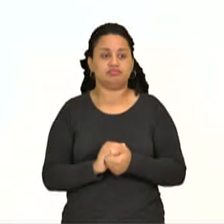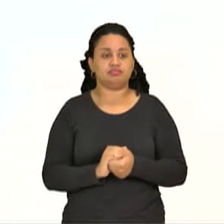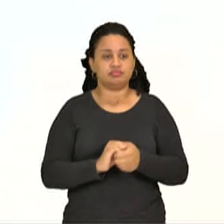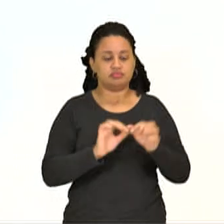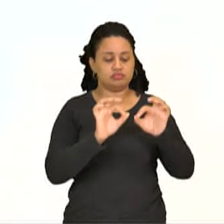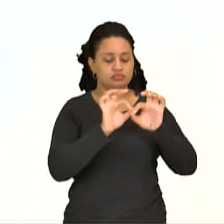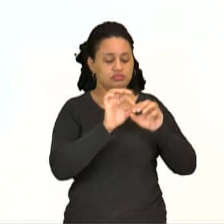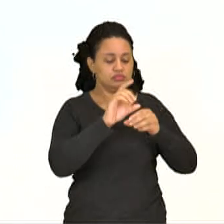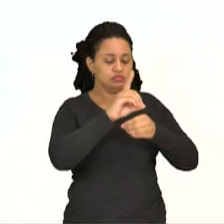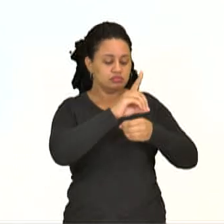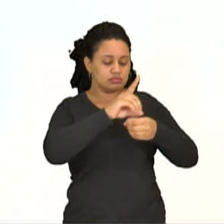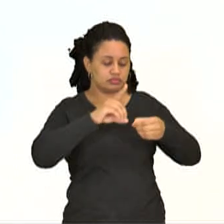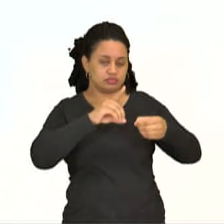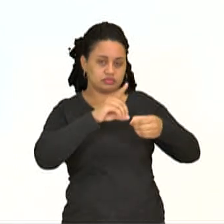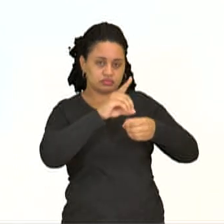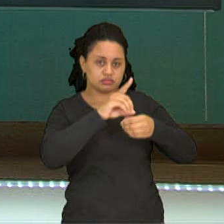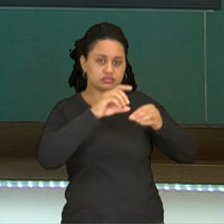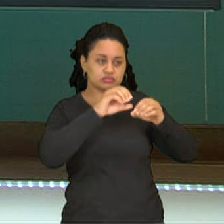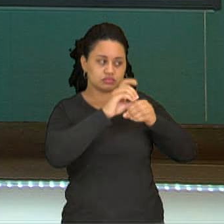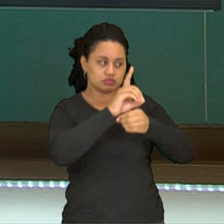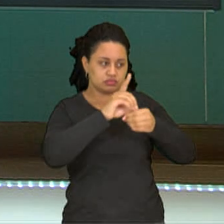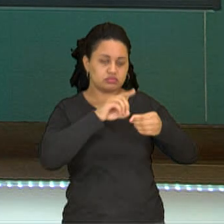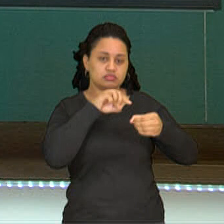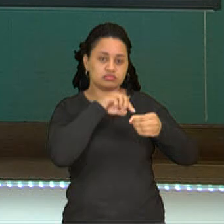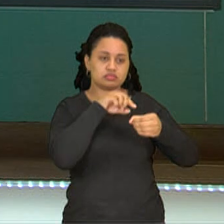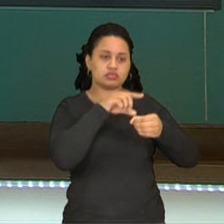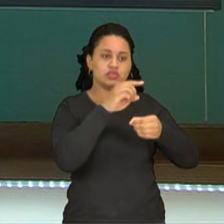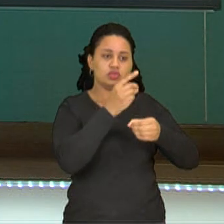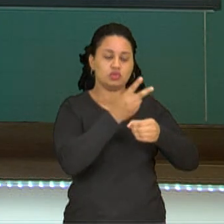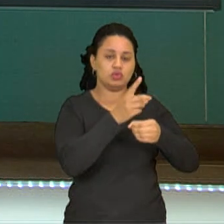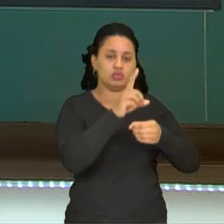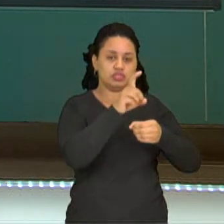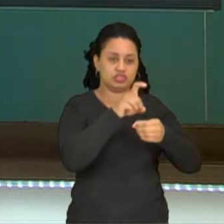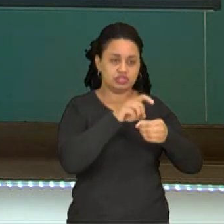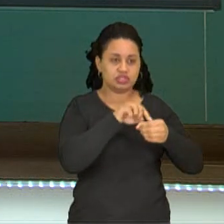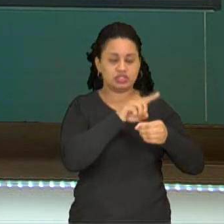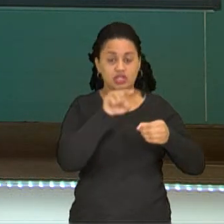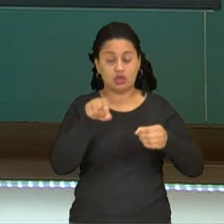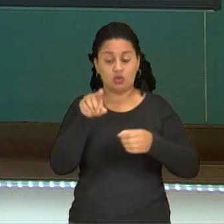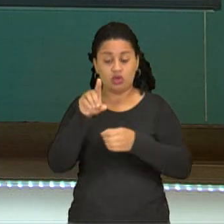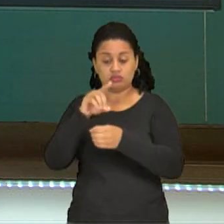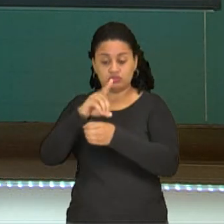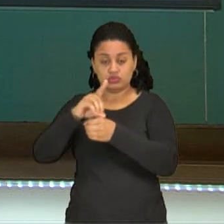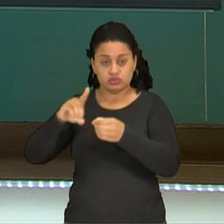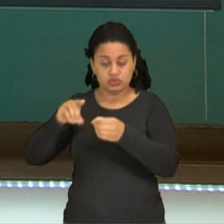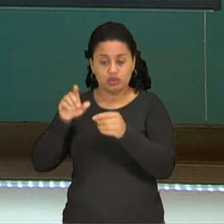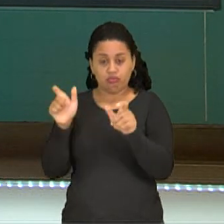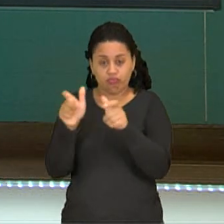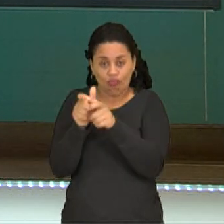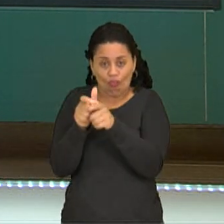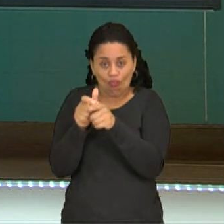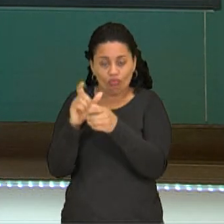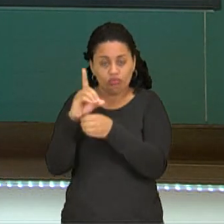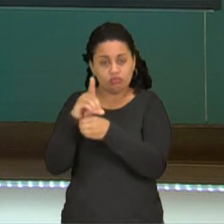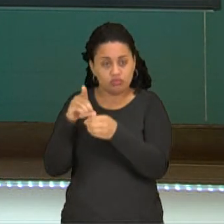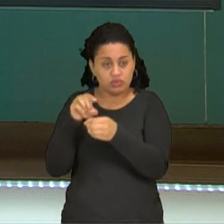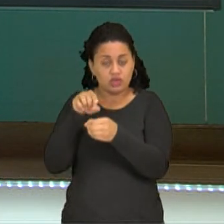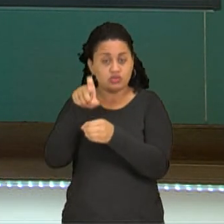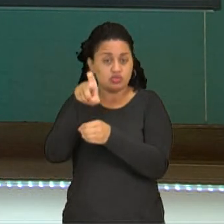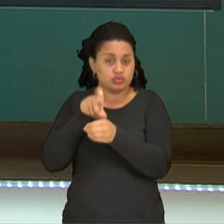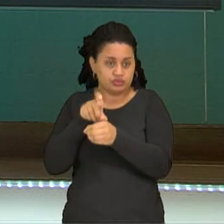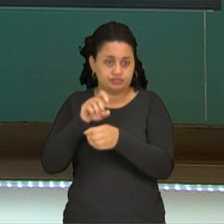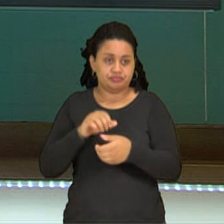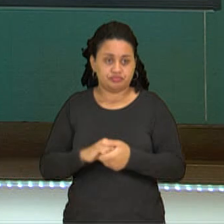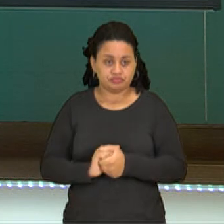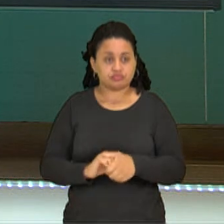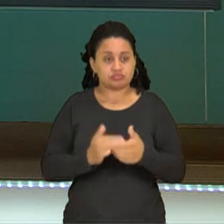diâmetro da lata mais baixa vale 2x e o diâmetro da lata menor, de diâmetro menor, x.